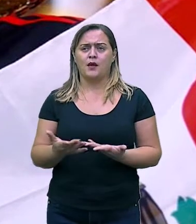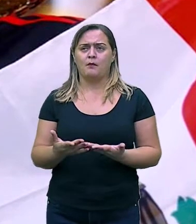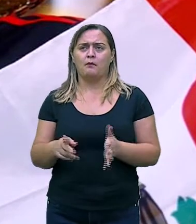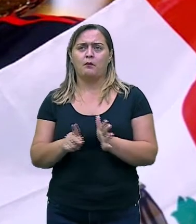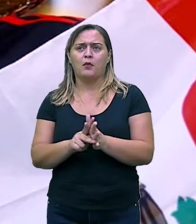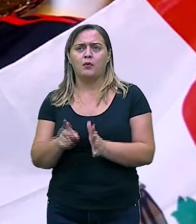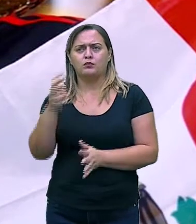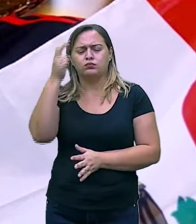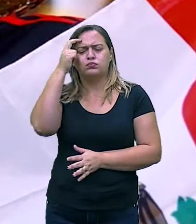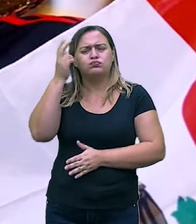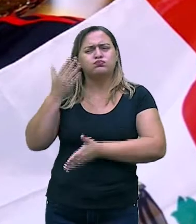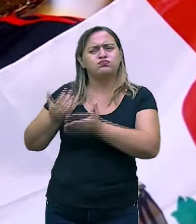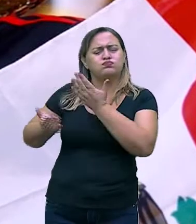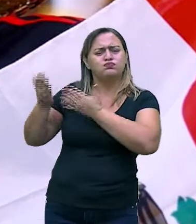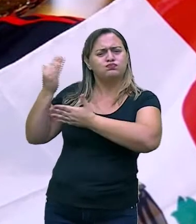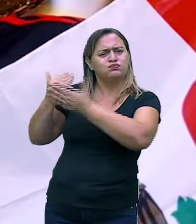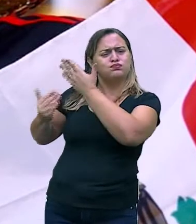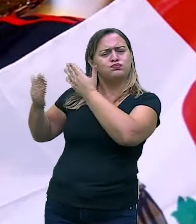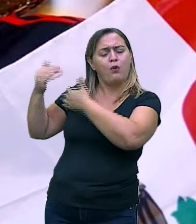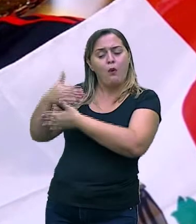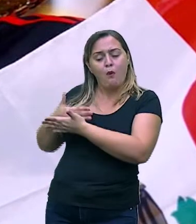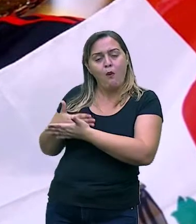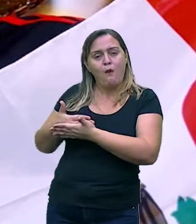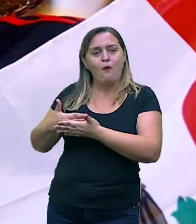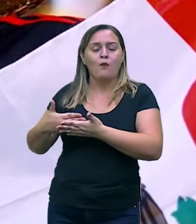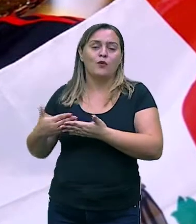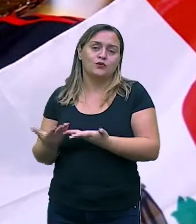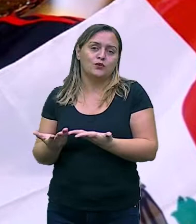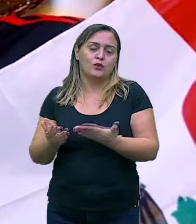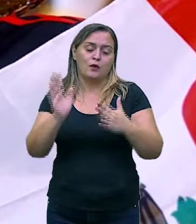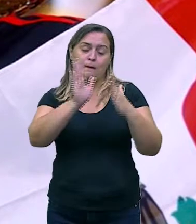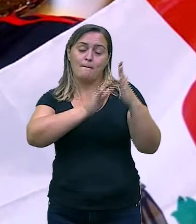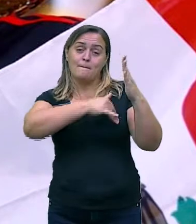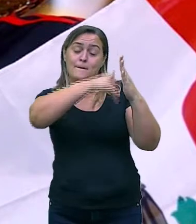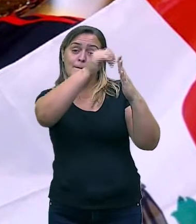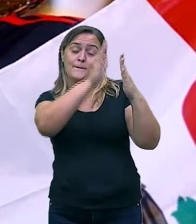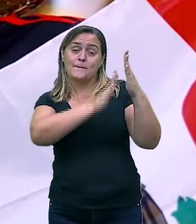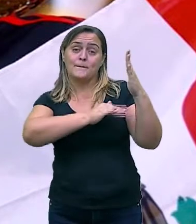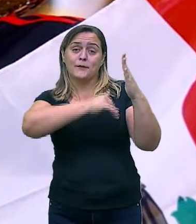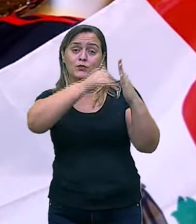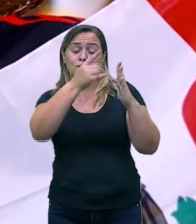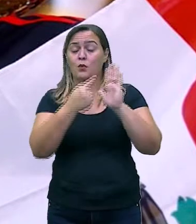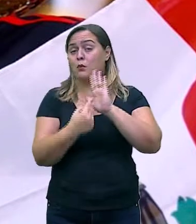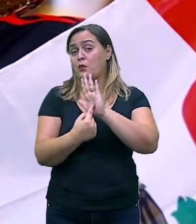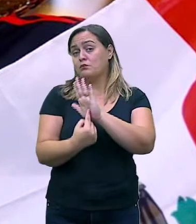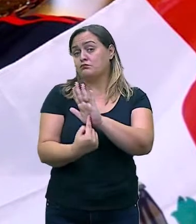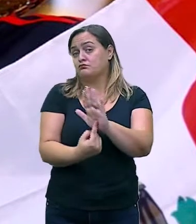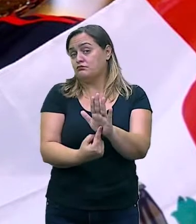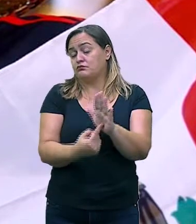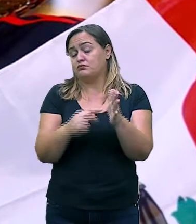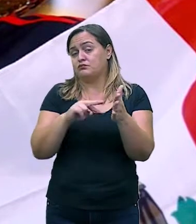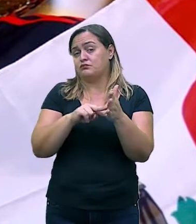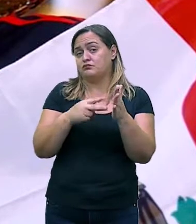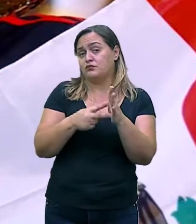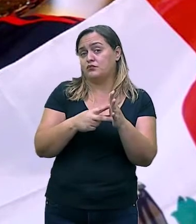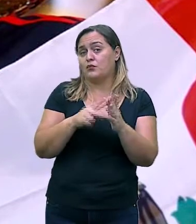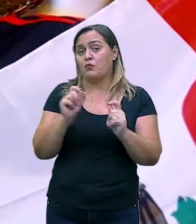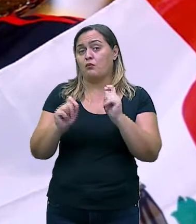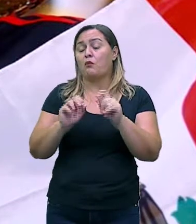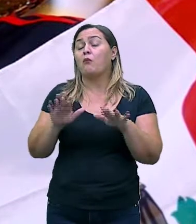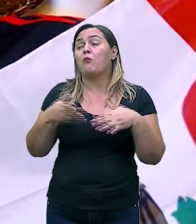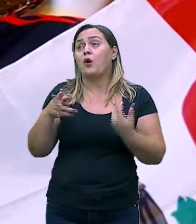nas culturas primitivas, onde as pinturas representavam vamos falar na cultura indígena, quem era o